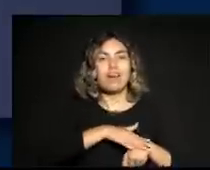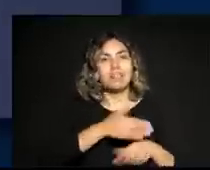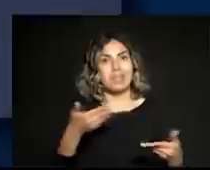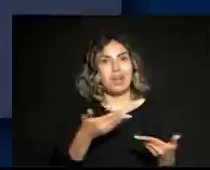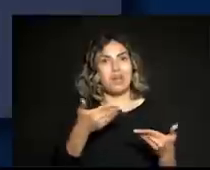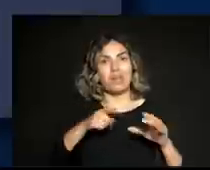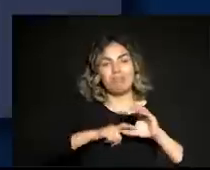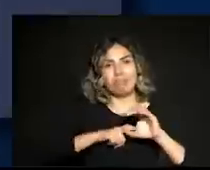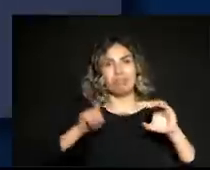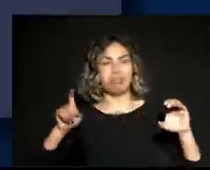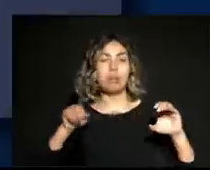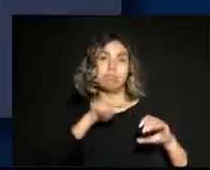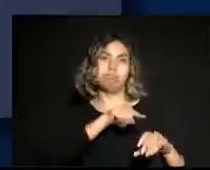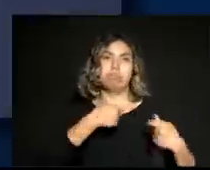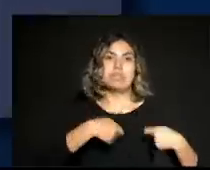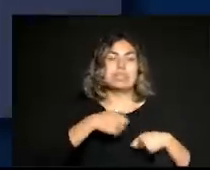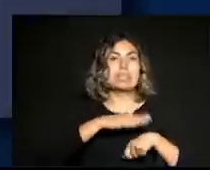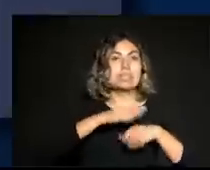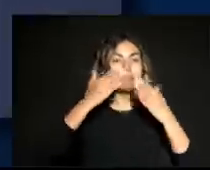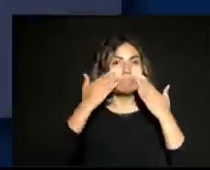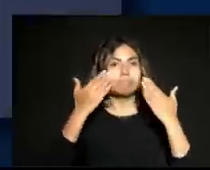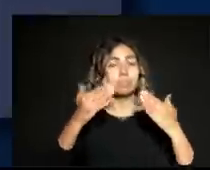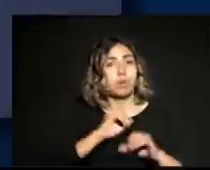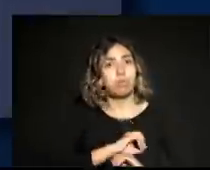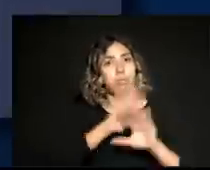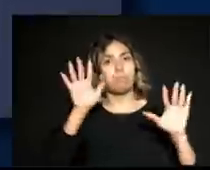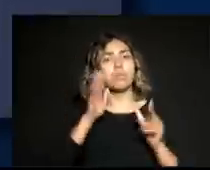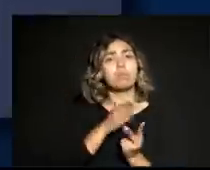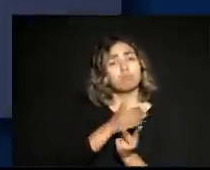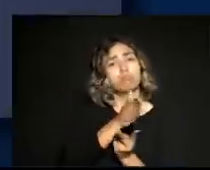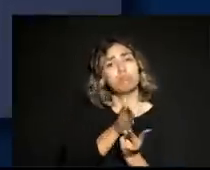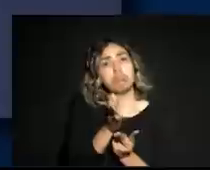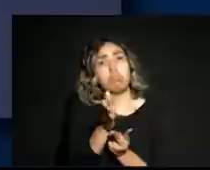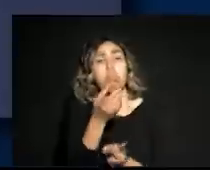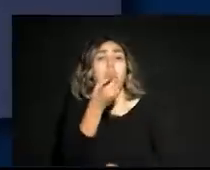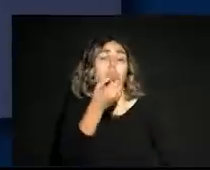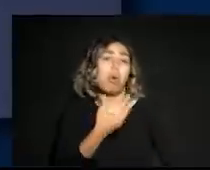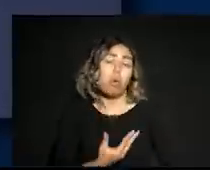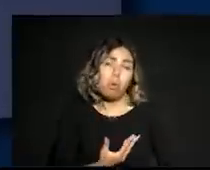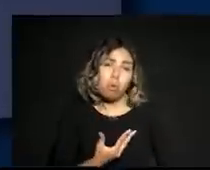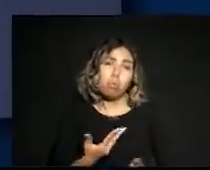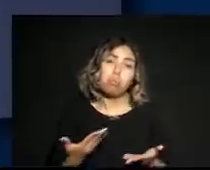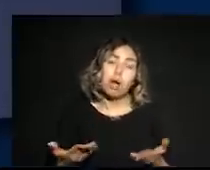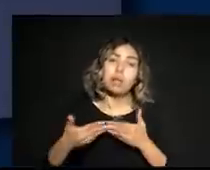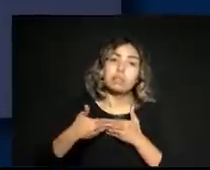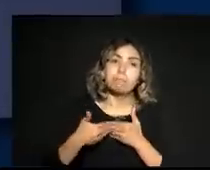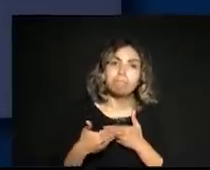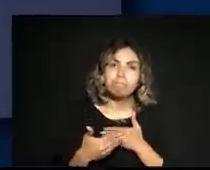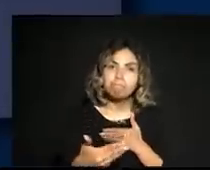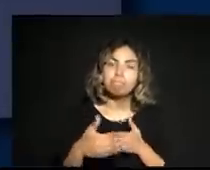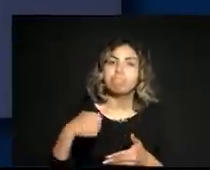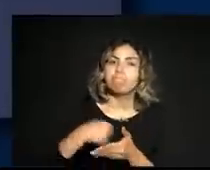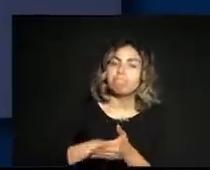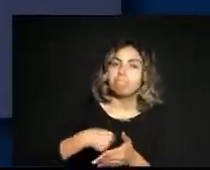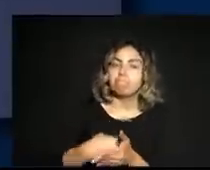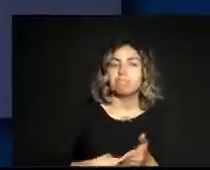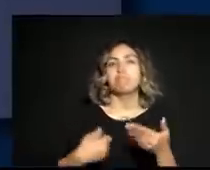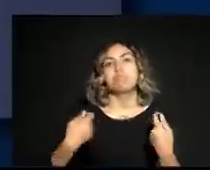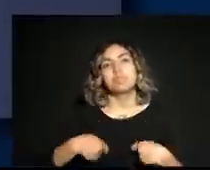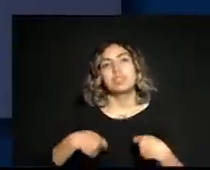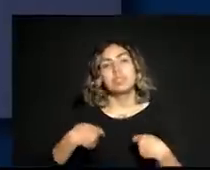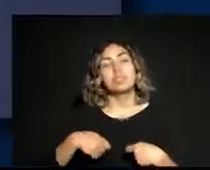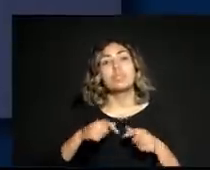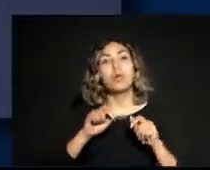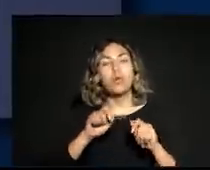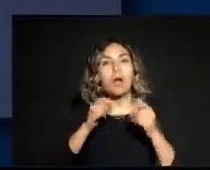tinha então acho que o cá direção é boa e a gente tem e bora talvez seja não